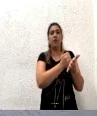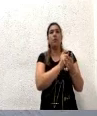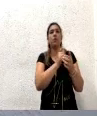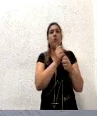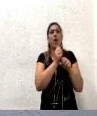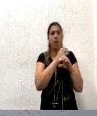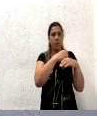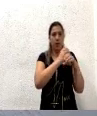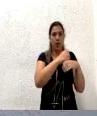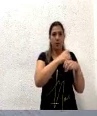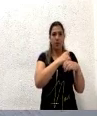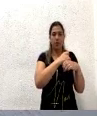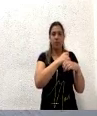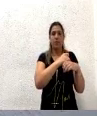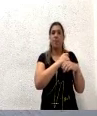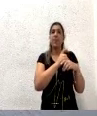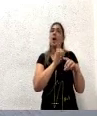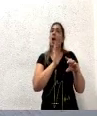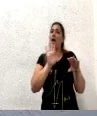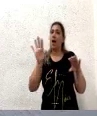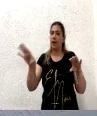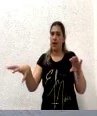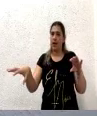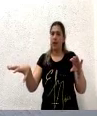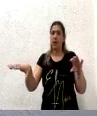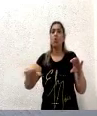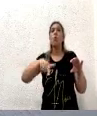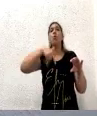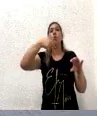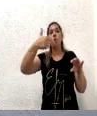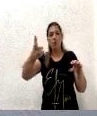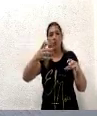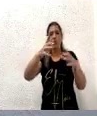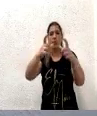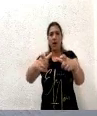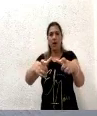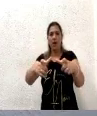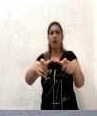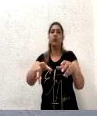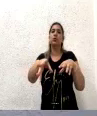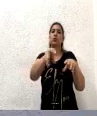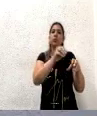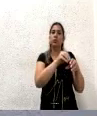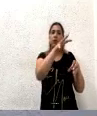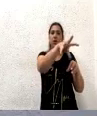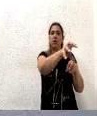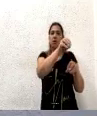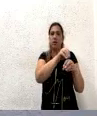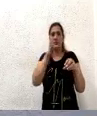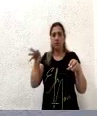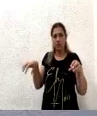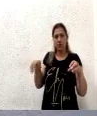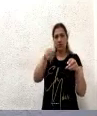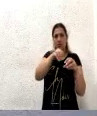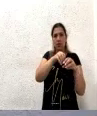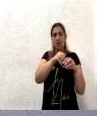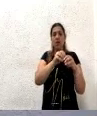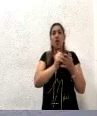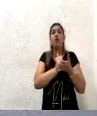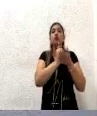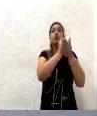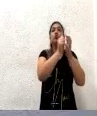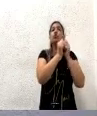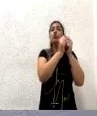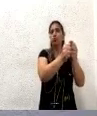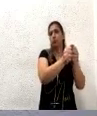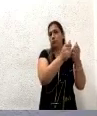o progresso já está contemplado. Entrou no São Luís, mesma coisa. Se entrar todo mundo junto, a gente consegue mandar ao mesmo tempo.